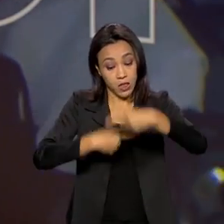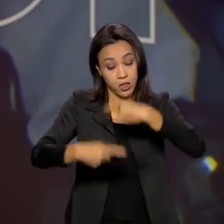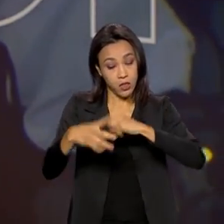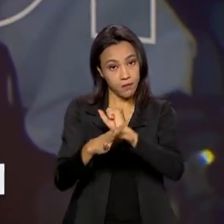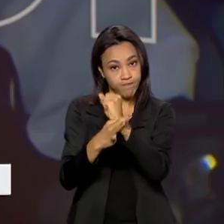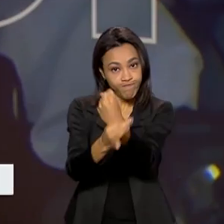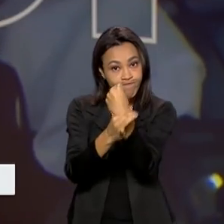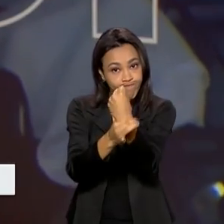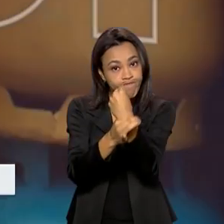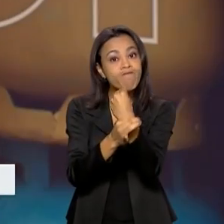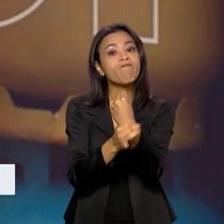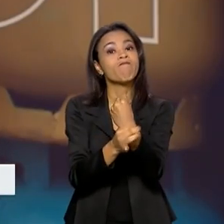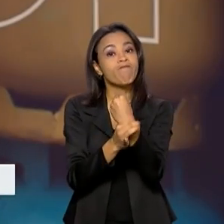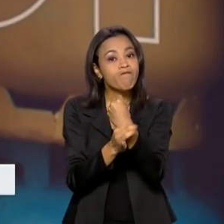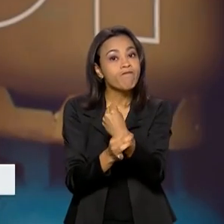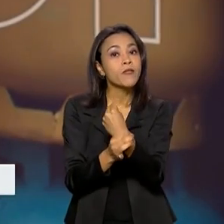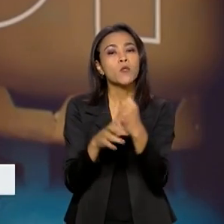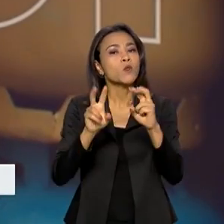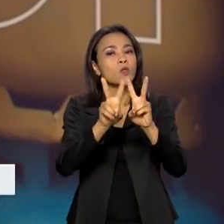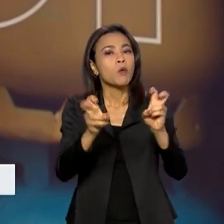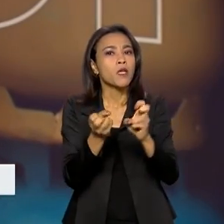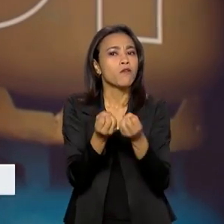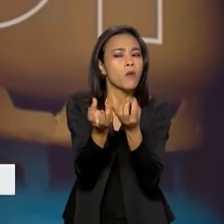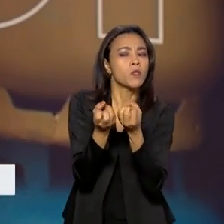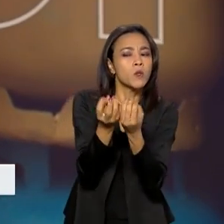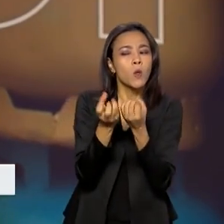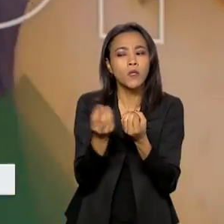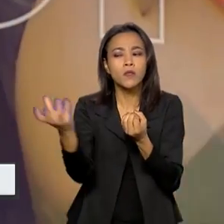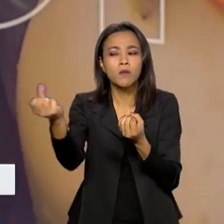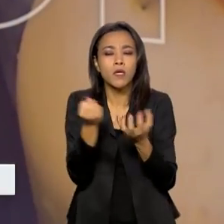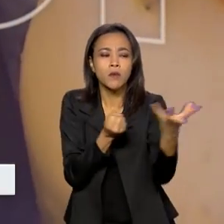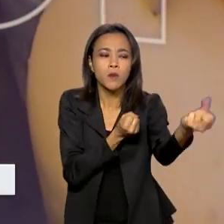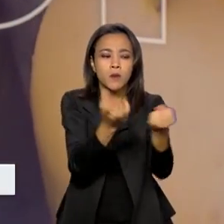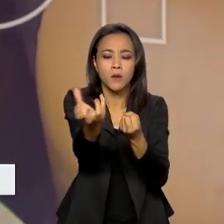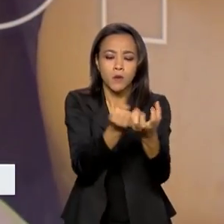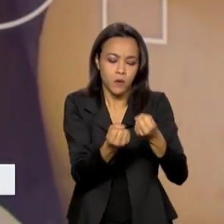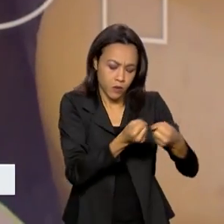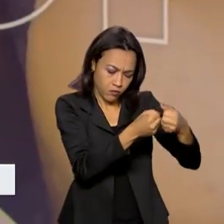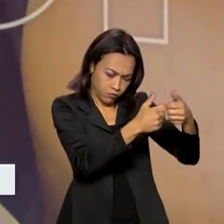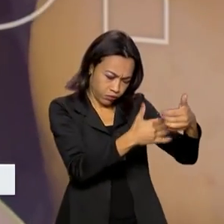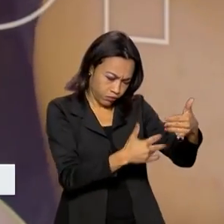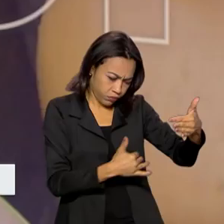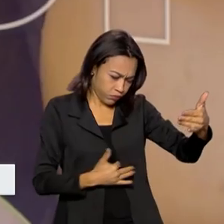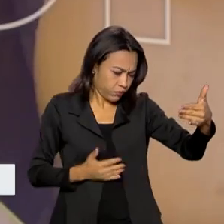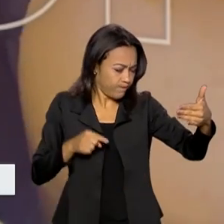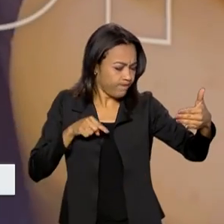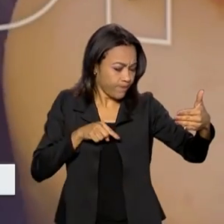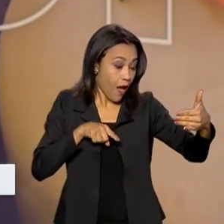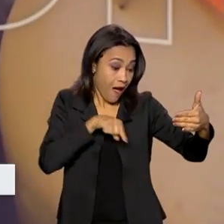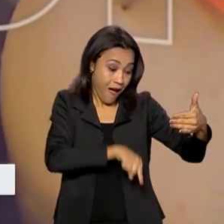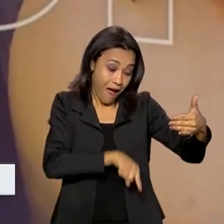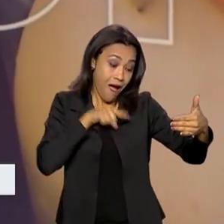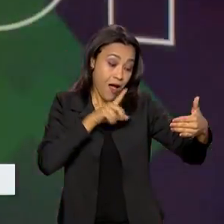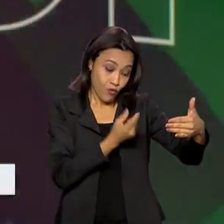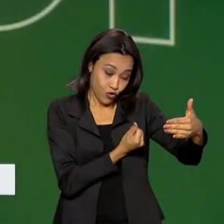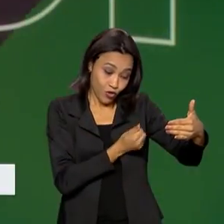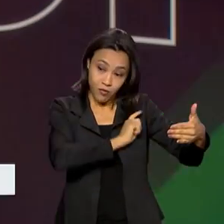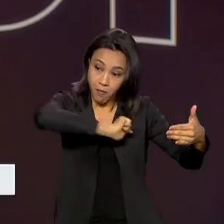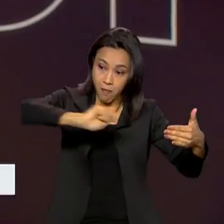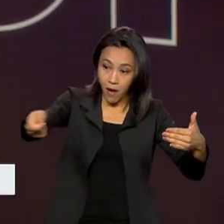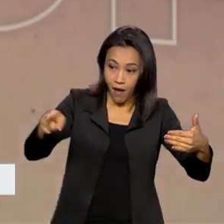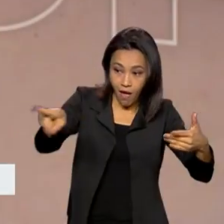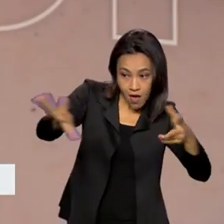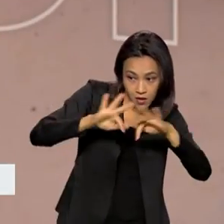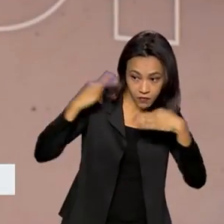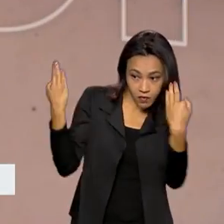nesse nesse batimento de dados nesse cruzamento de dados para fazer com que o curso realmente chegue nessas famílias que necessitam